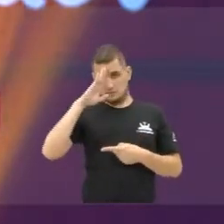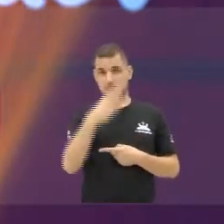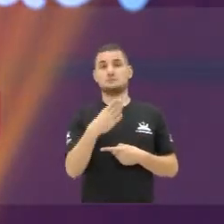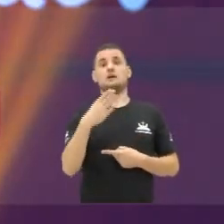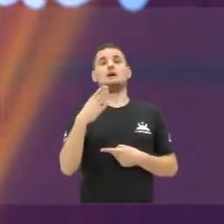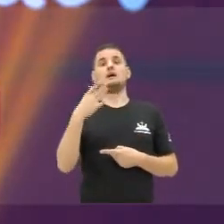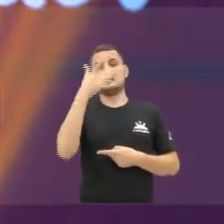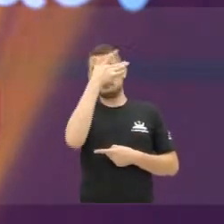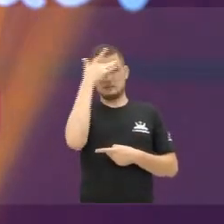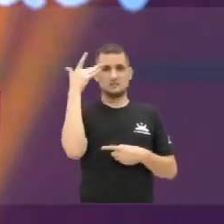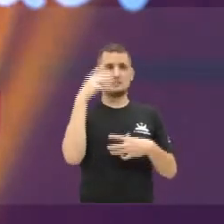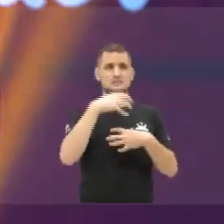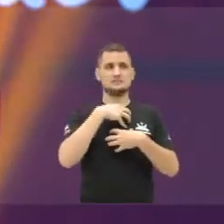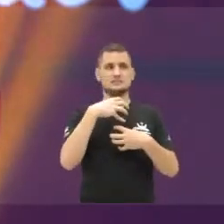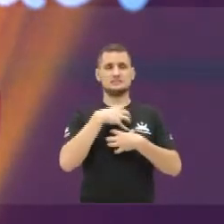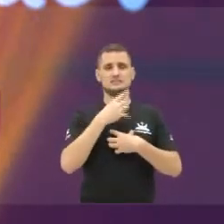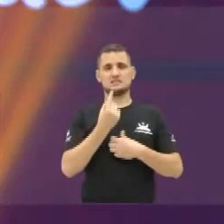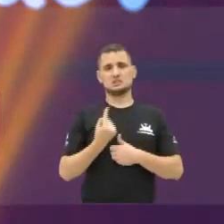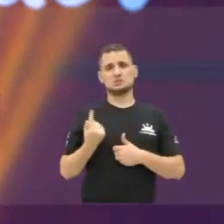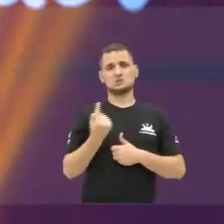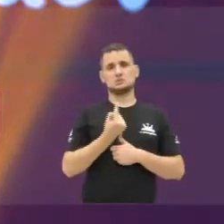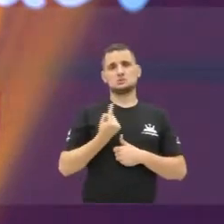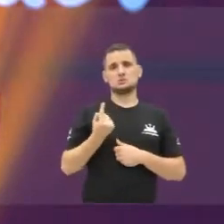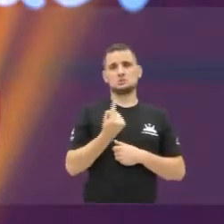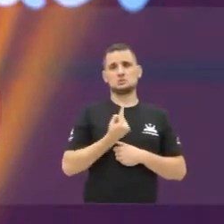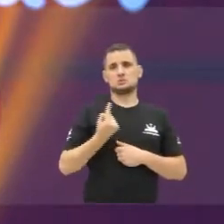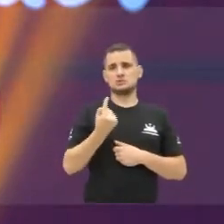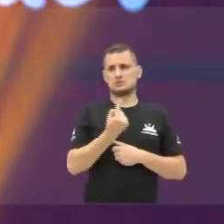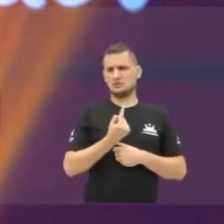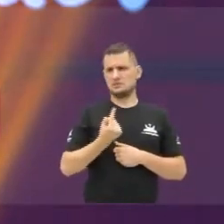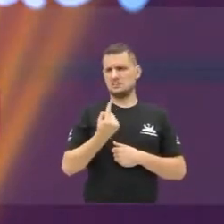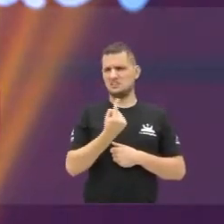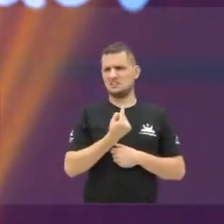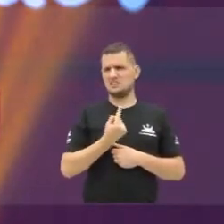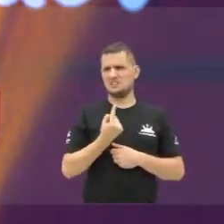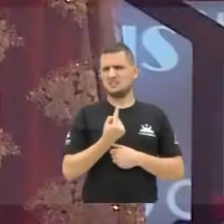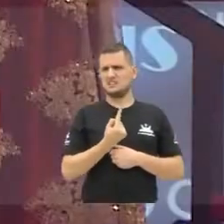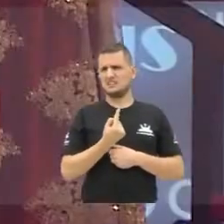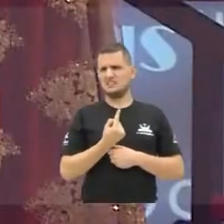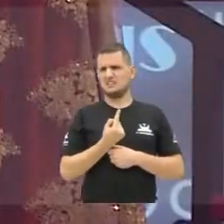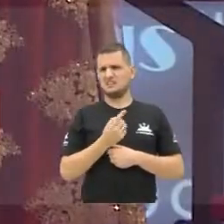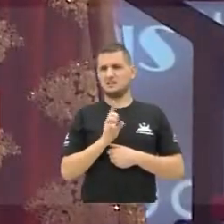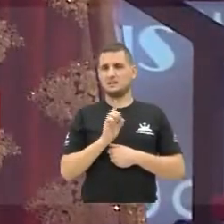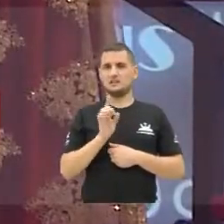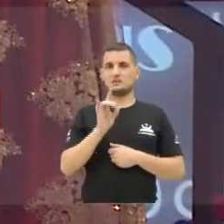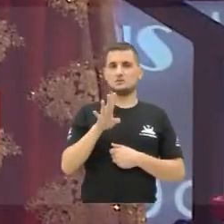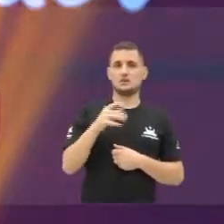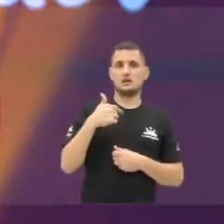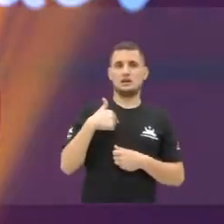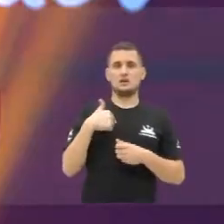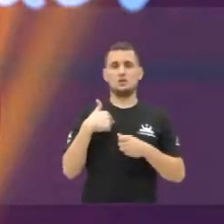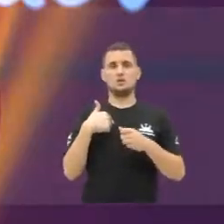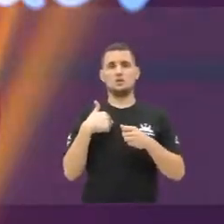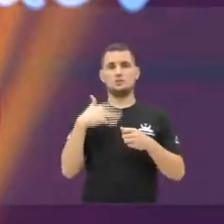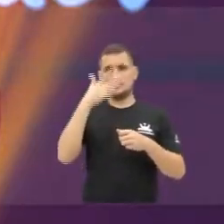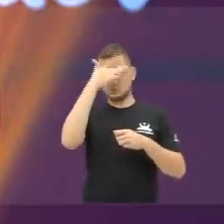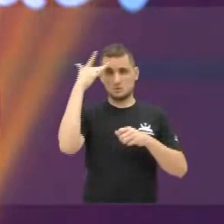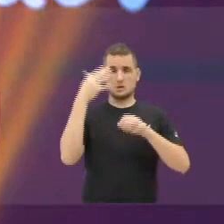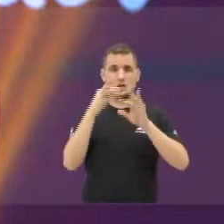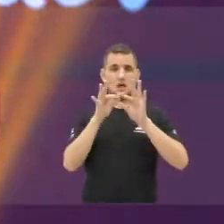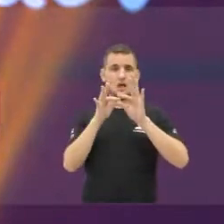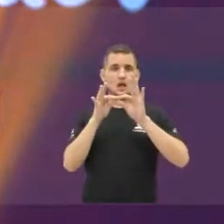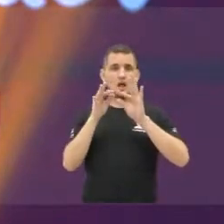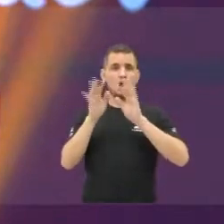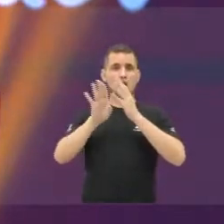solidão, e a solidão não é somente eu estar fora, longe de outras pessoas, mas a solidão